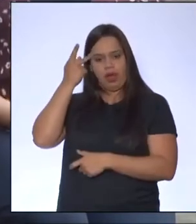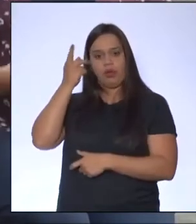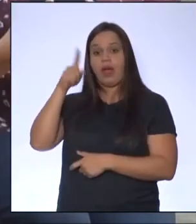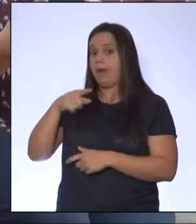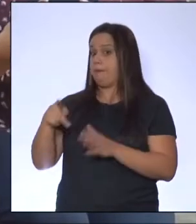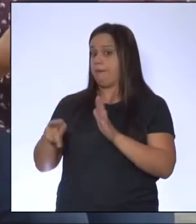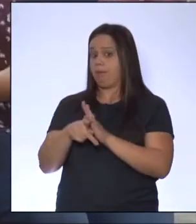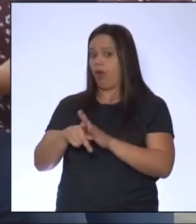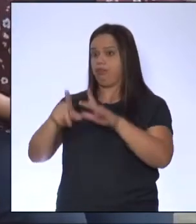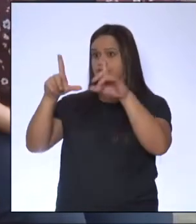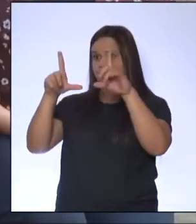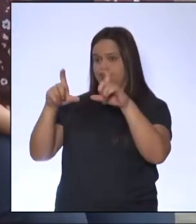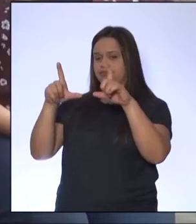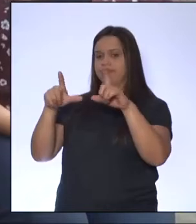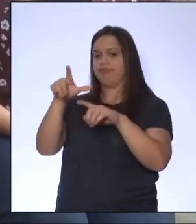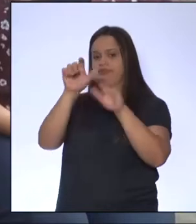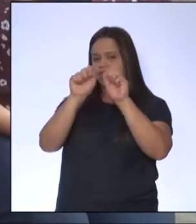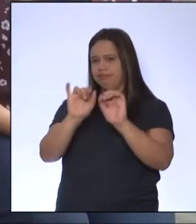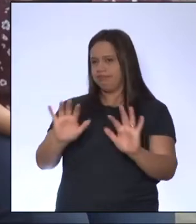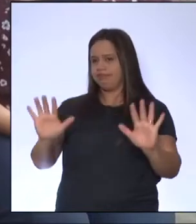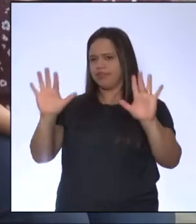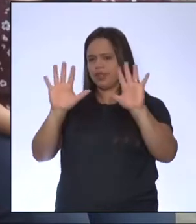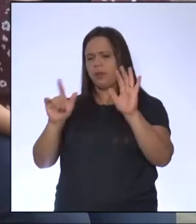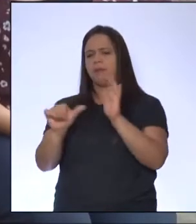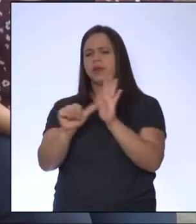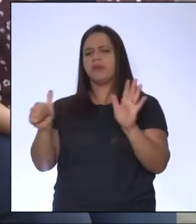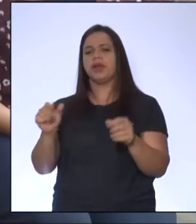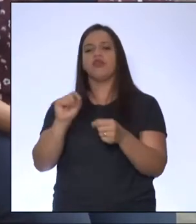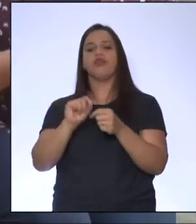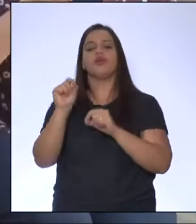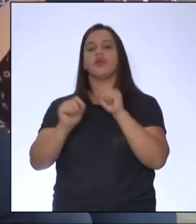paisagem. O que nós fazemos primeiro, então?